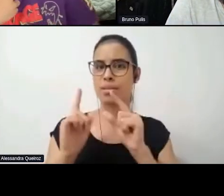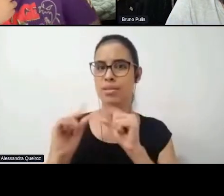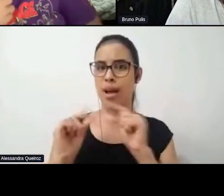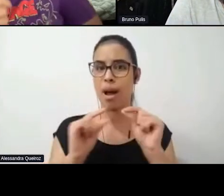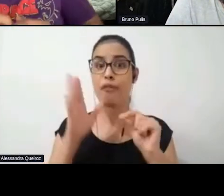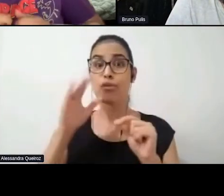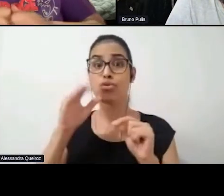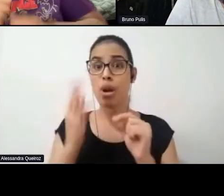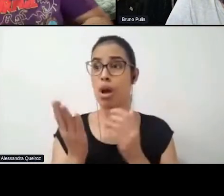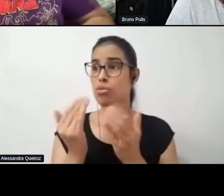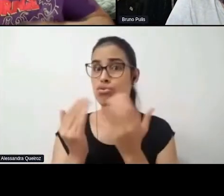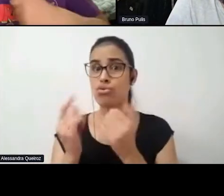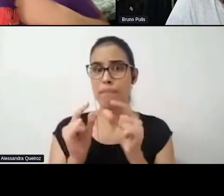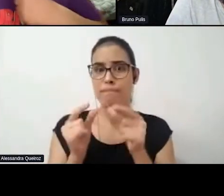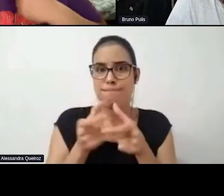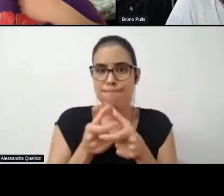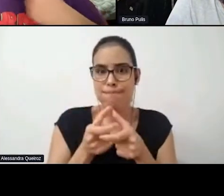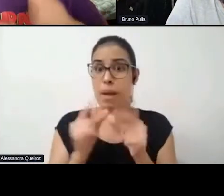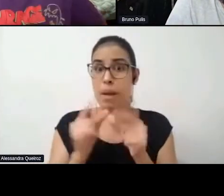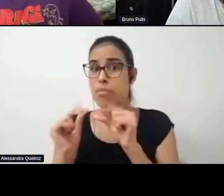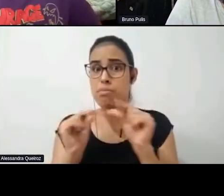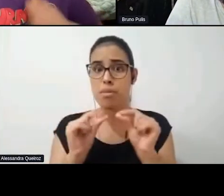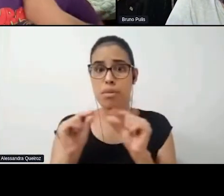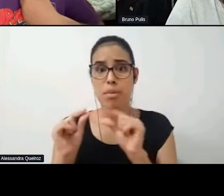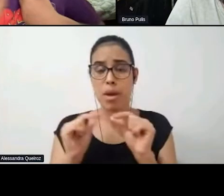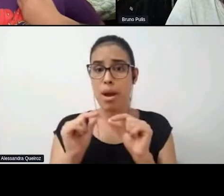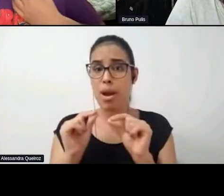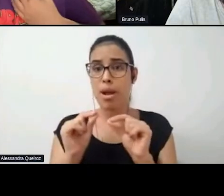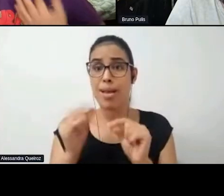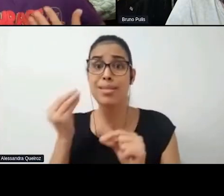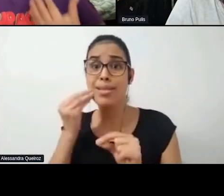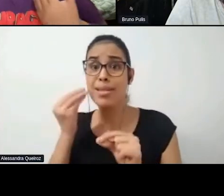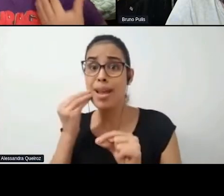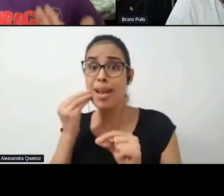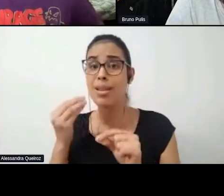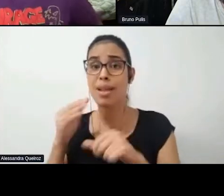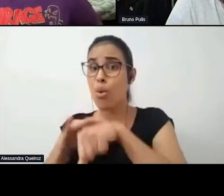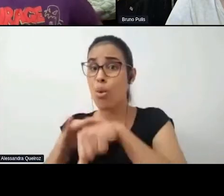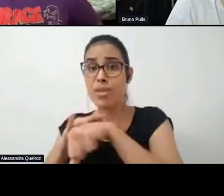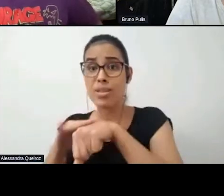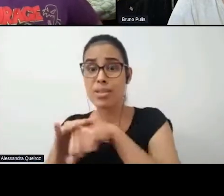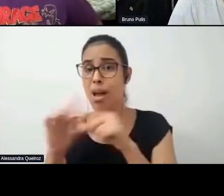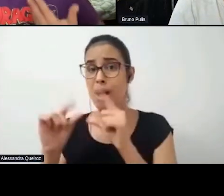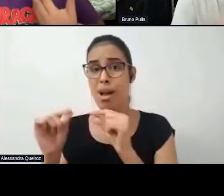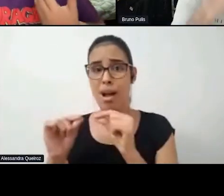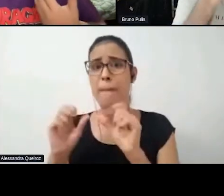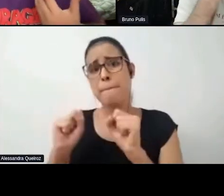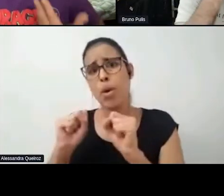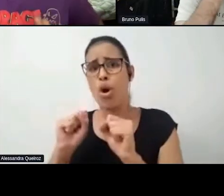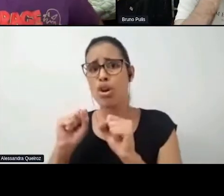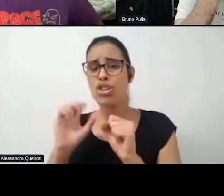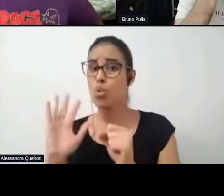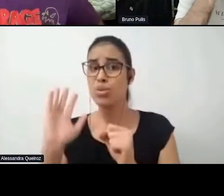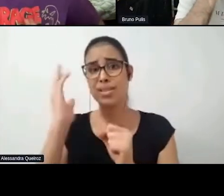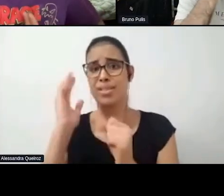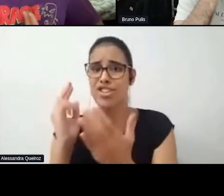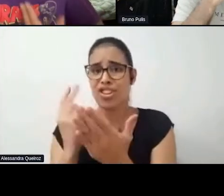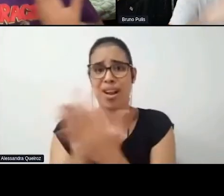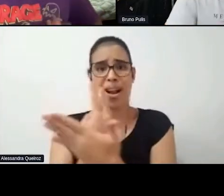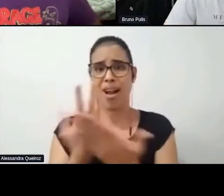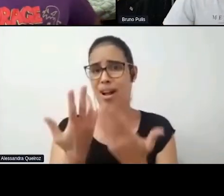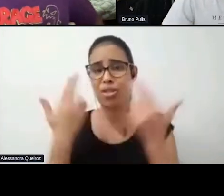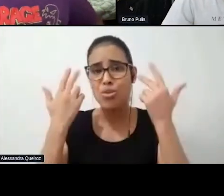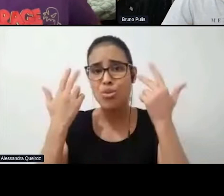eu começo o trabalho de tentativa e erro, porque é algo volátil, é aprendizado. Sim. Então a gente vai acostumando.